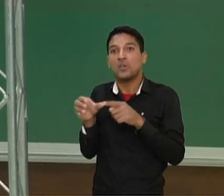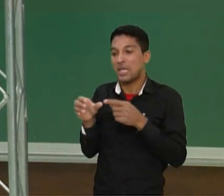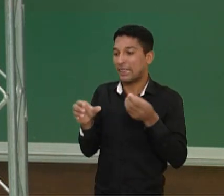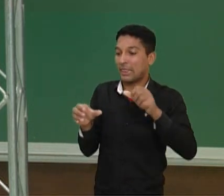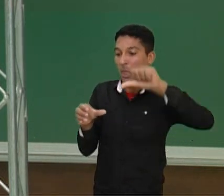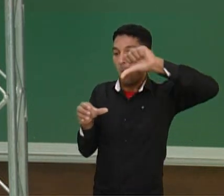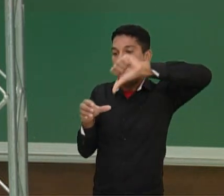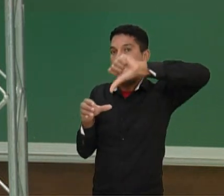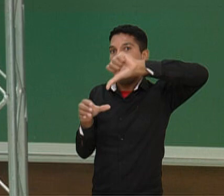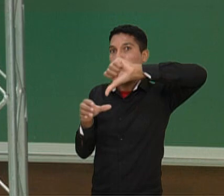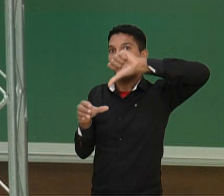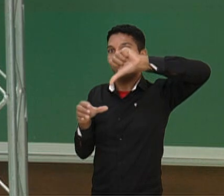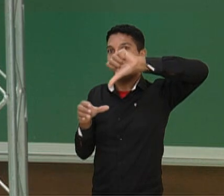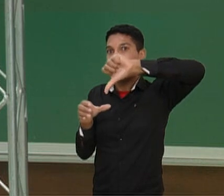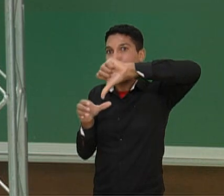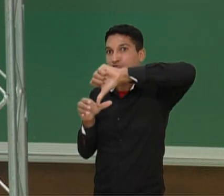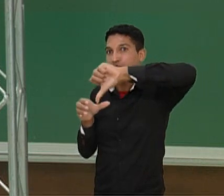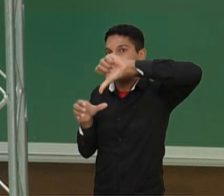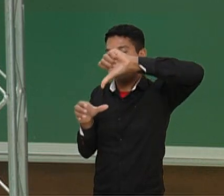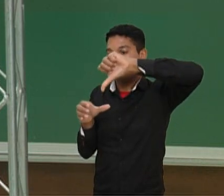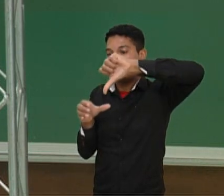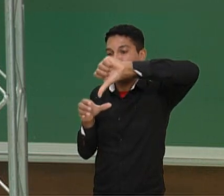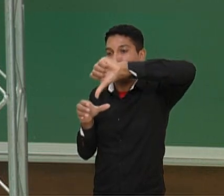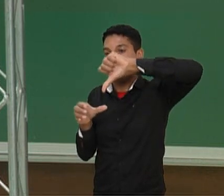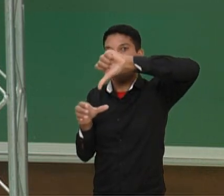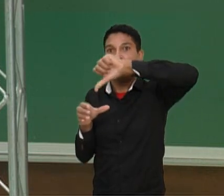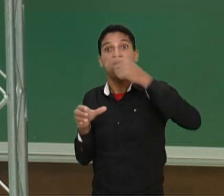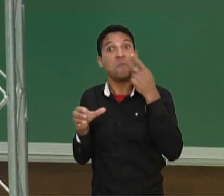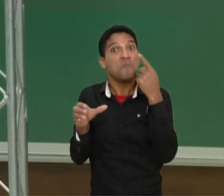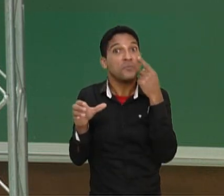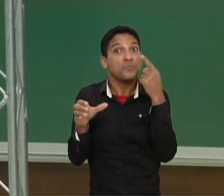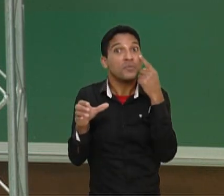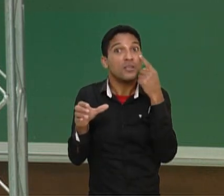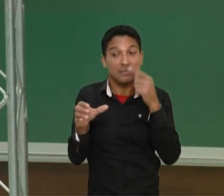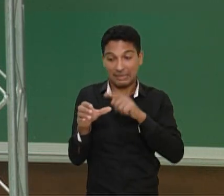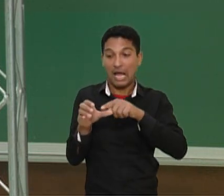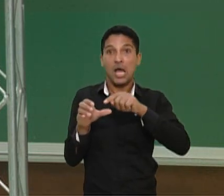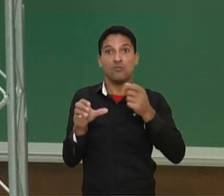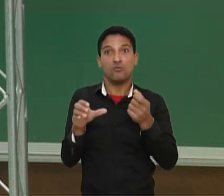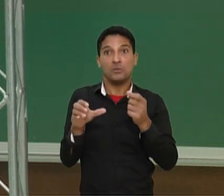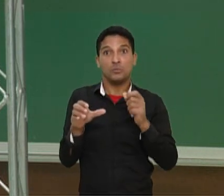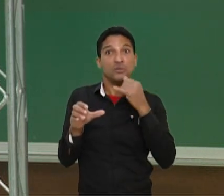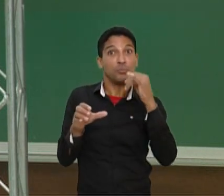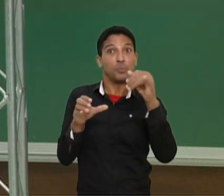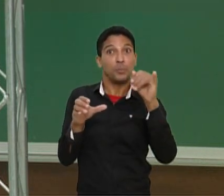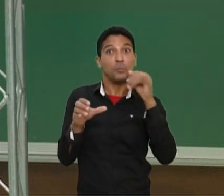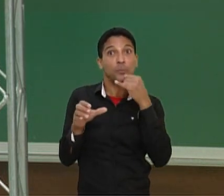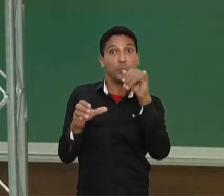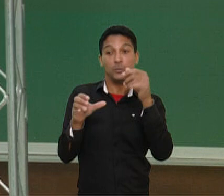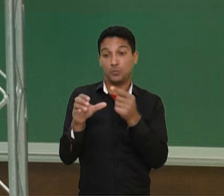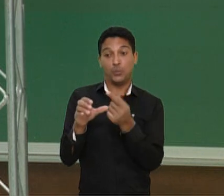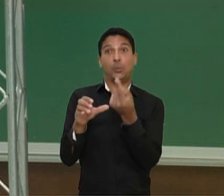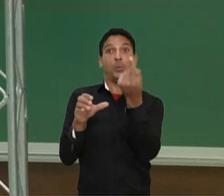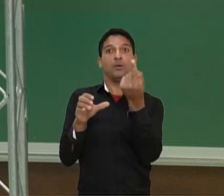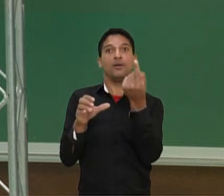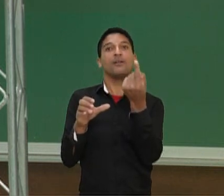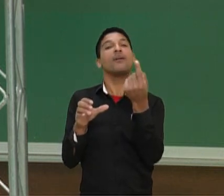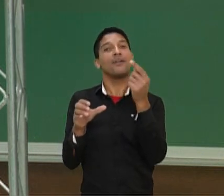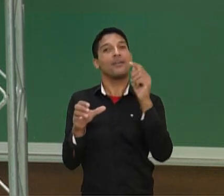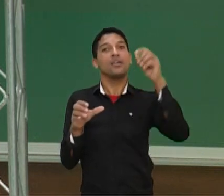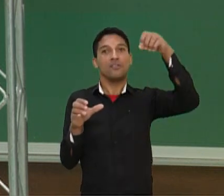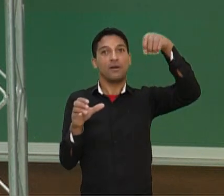substâncias. Se essa substância de fato conduzir corrente elétrica, a lâmpada